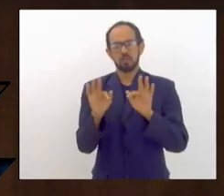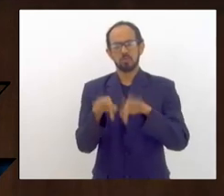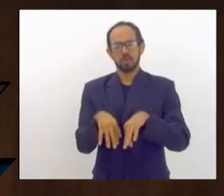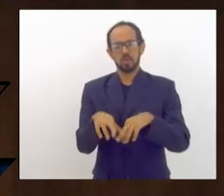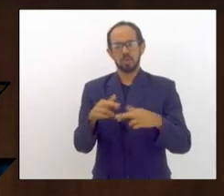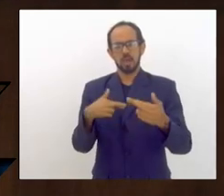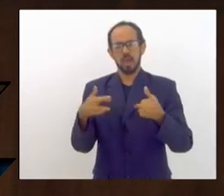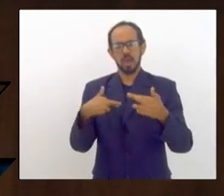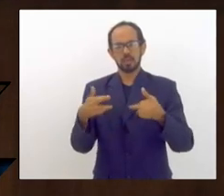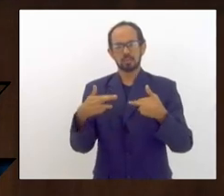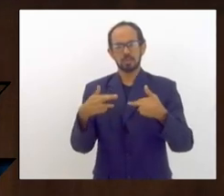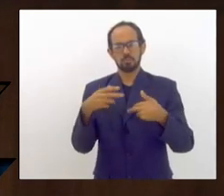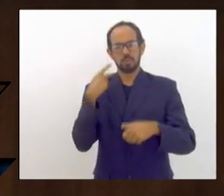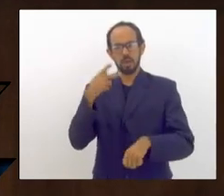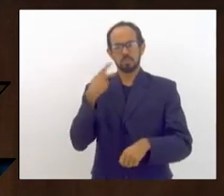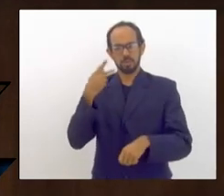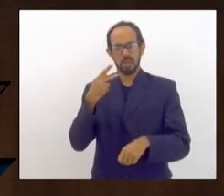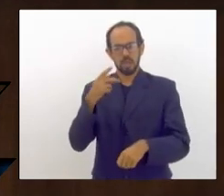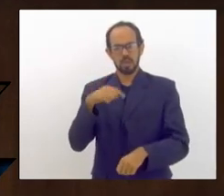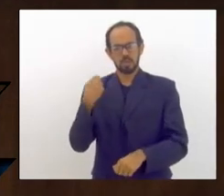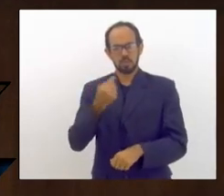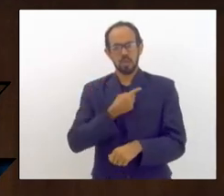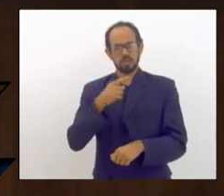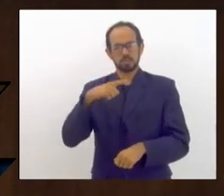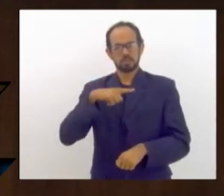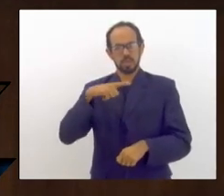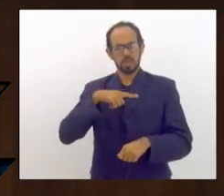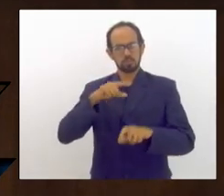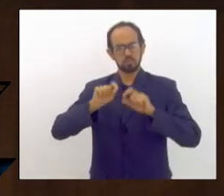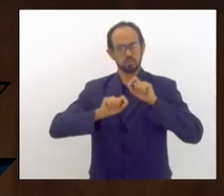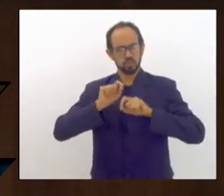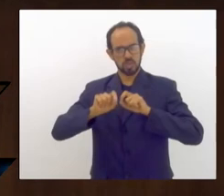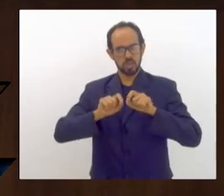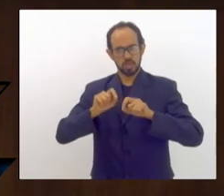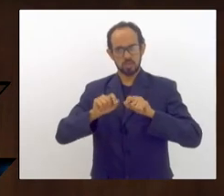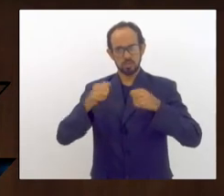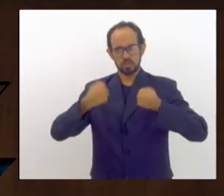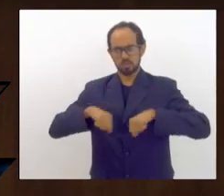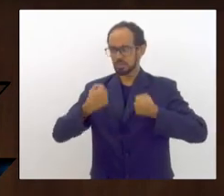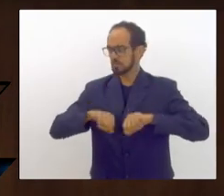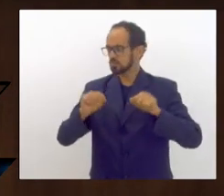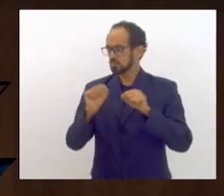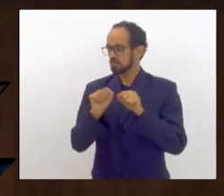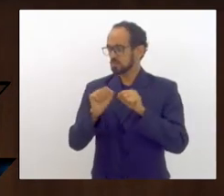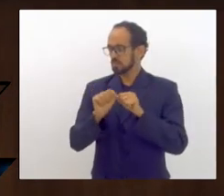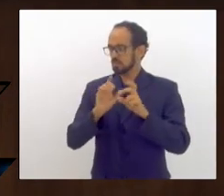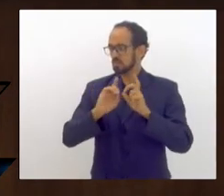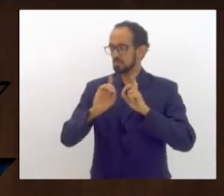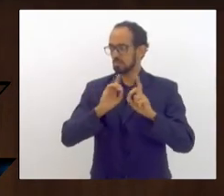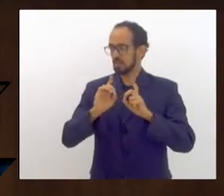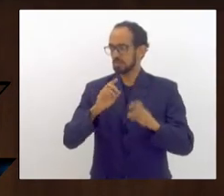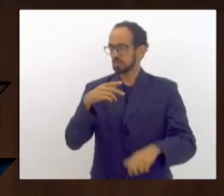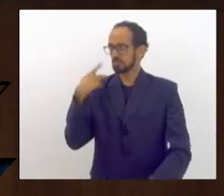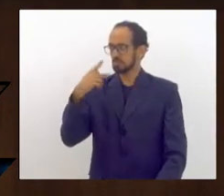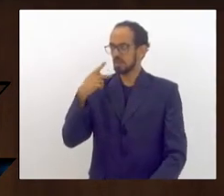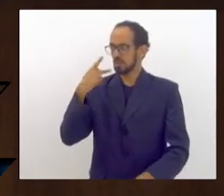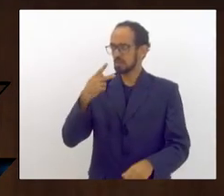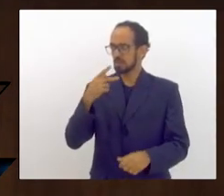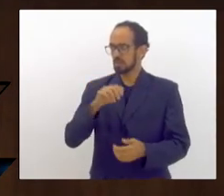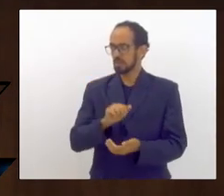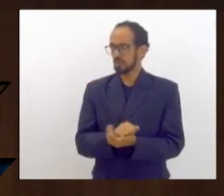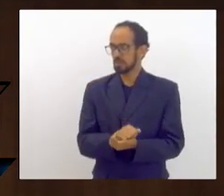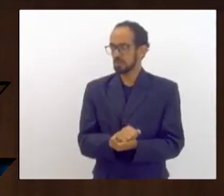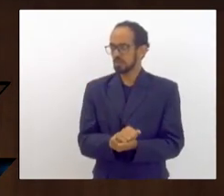parlamentar. Nós temos que fazer o debate parlamentar nessa casa de que tipo de parlamento nós